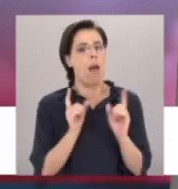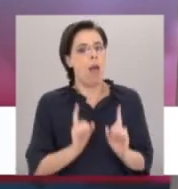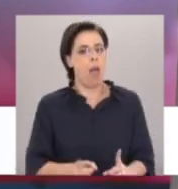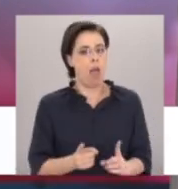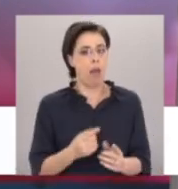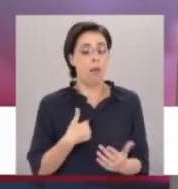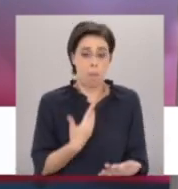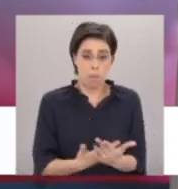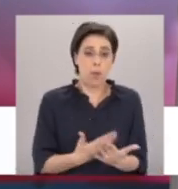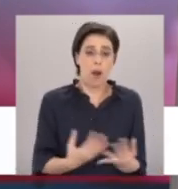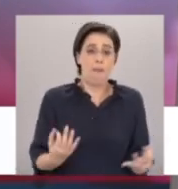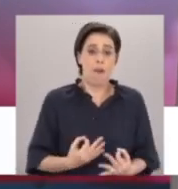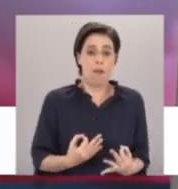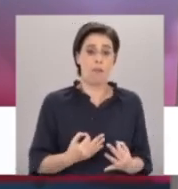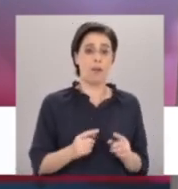e provados isso ao longo deste tempo